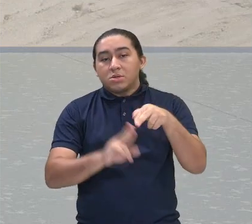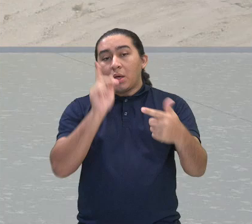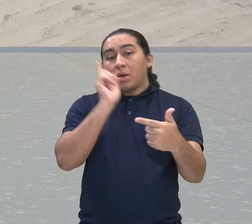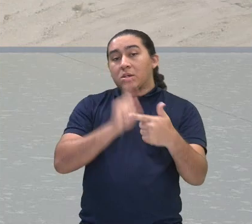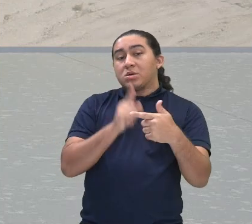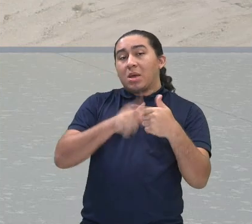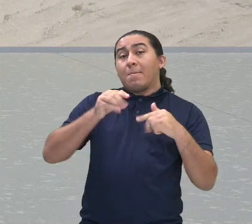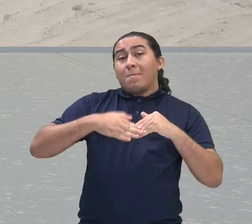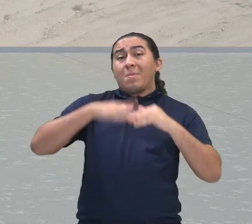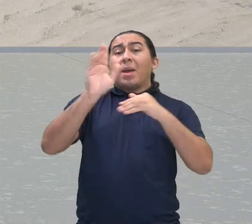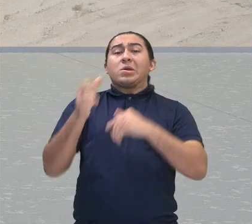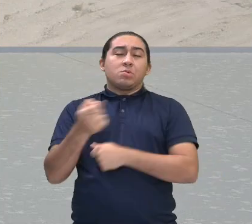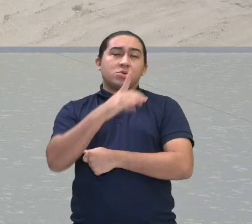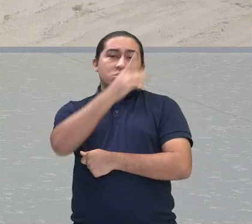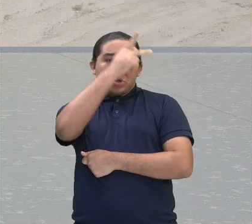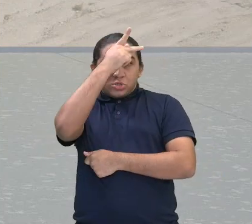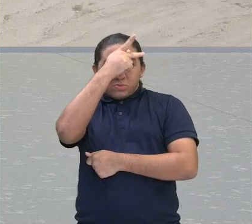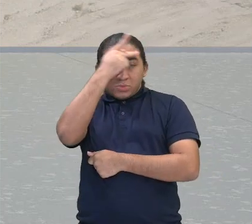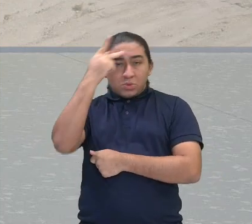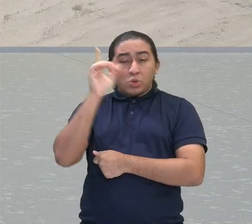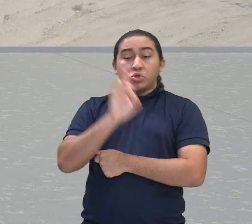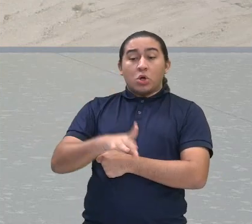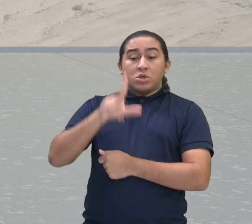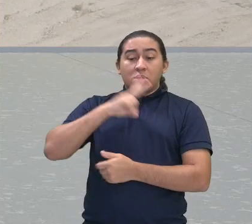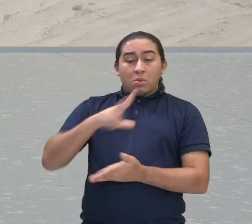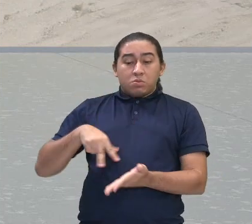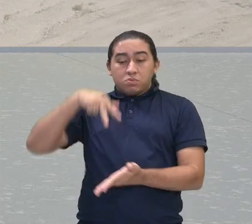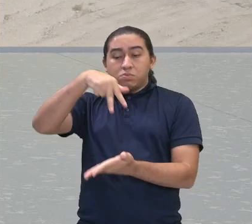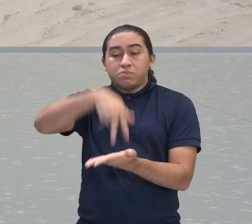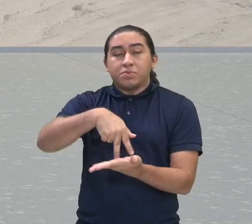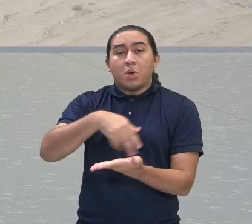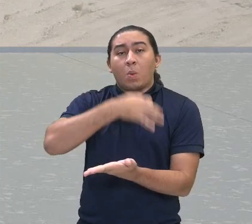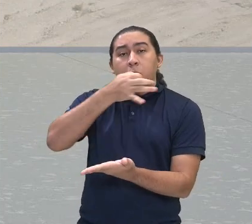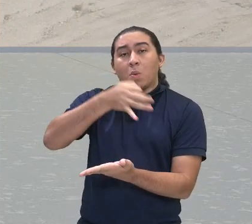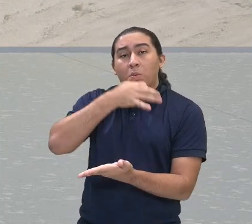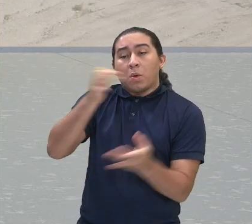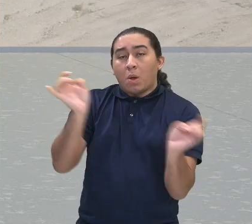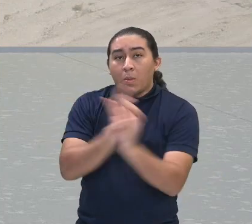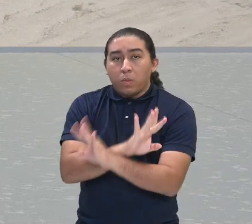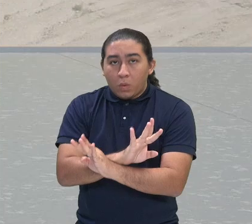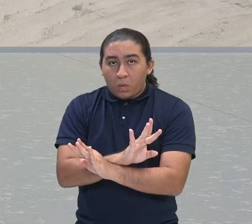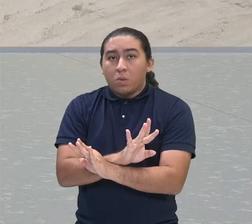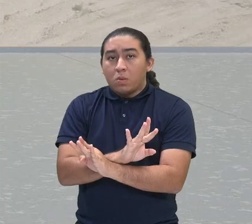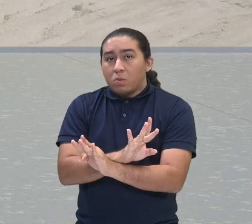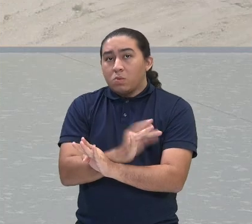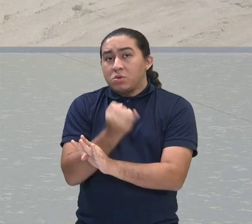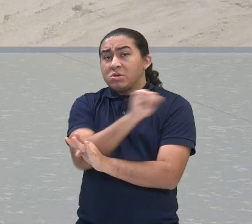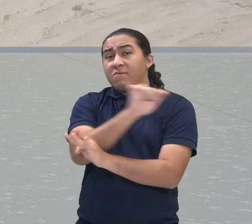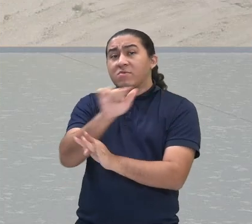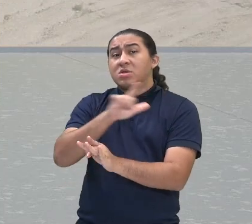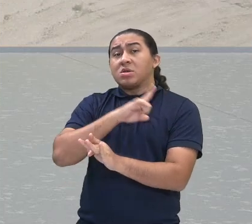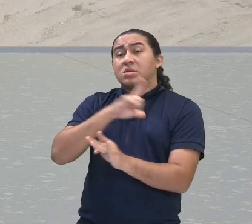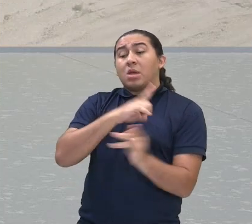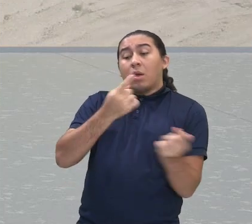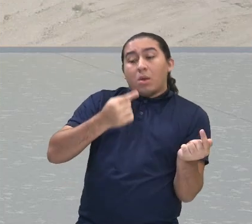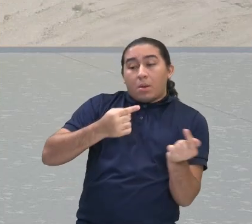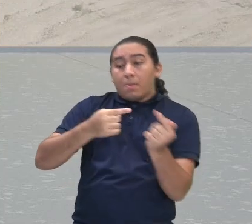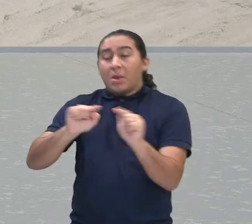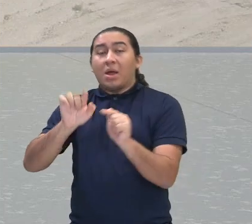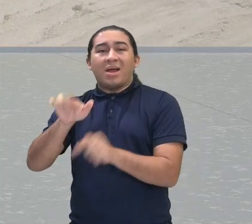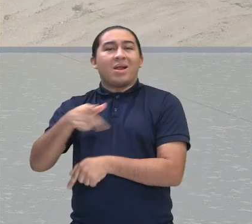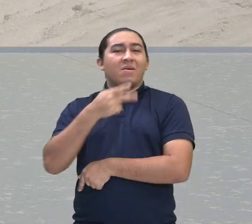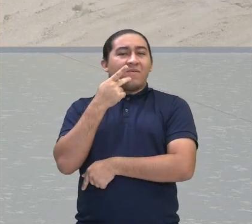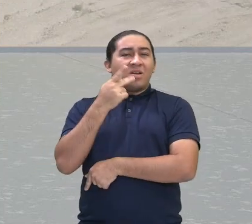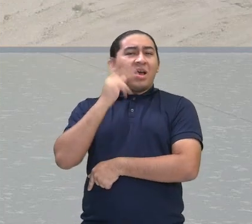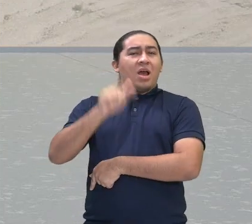que chega e dá a opinião dela, e quando você vai falar, ela só diz que ela tem uma opinião muito forte,